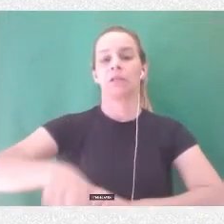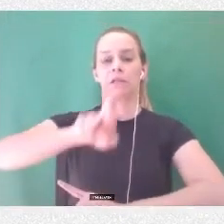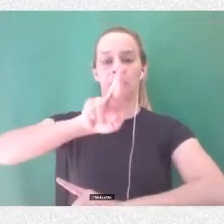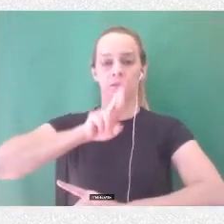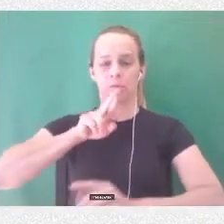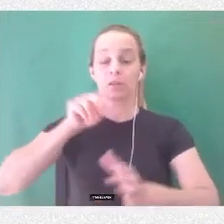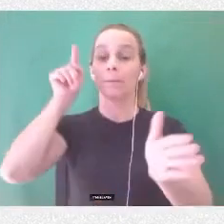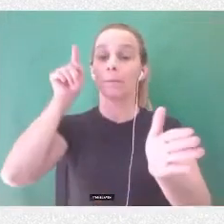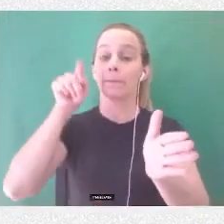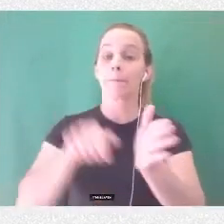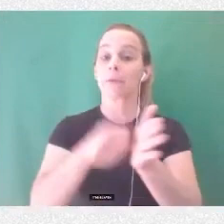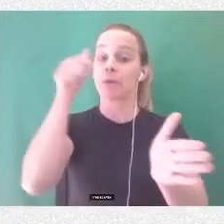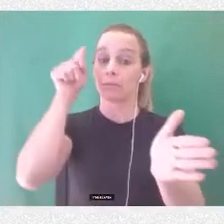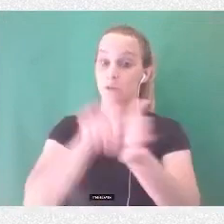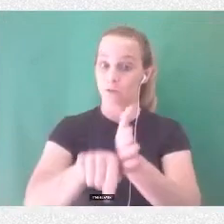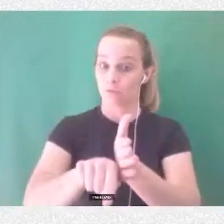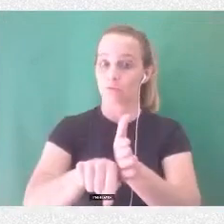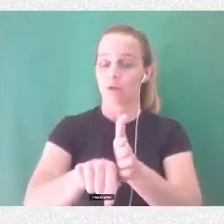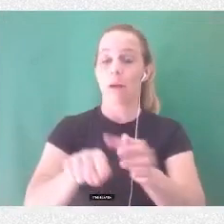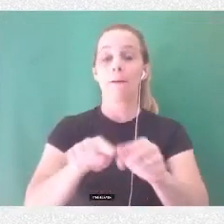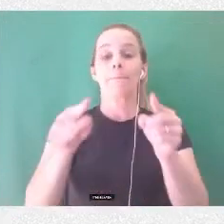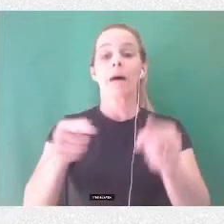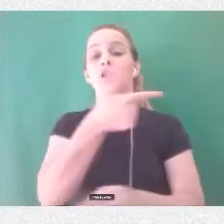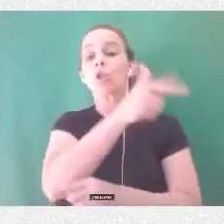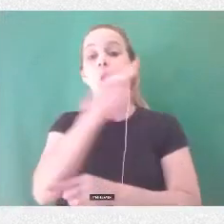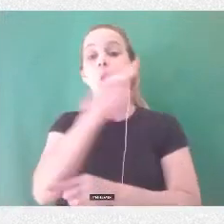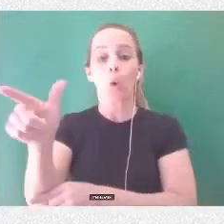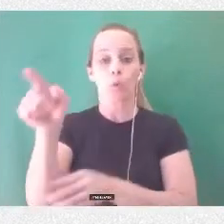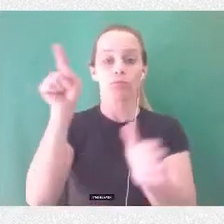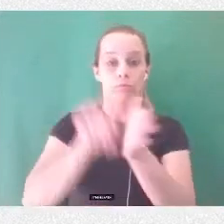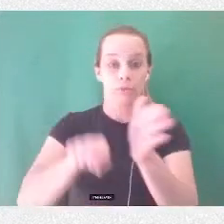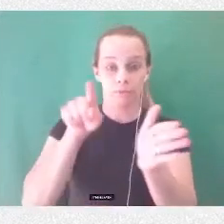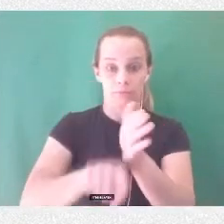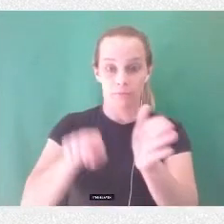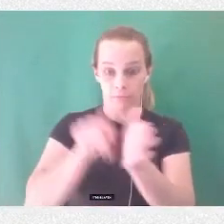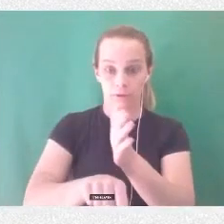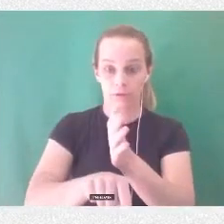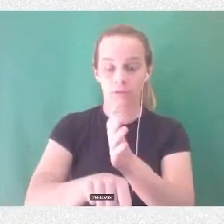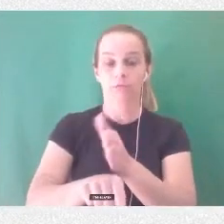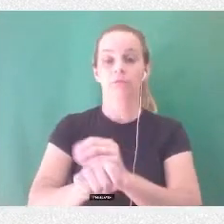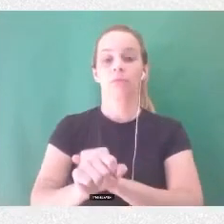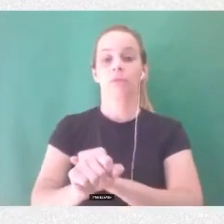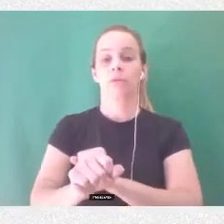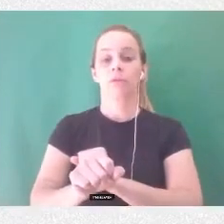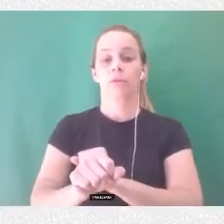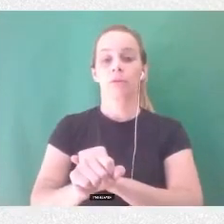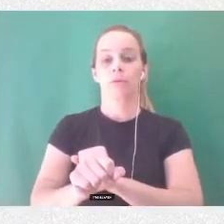questão. As demais questões, por exemplo, a avaliação do impacto...